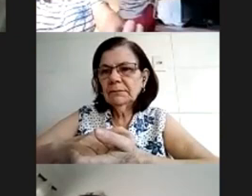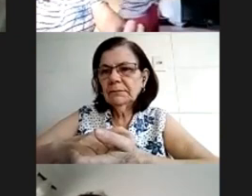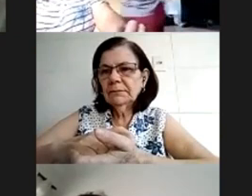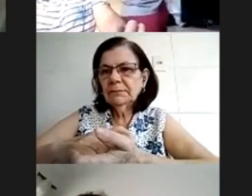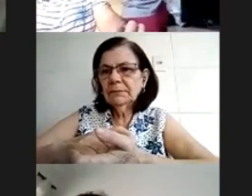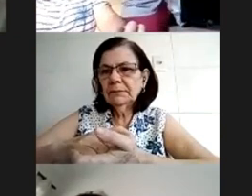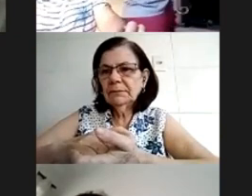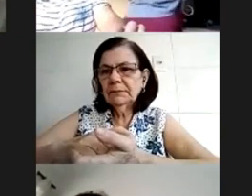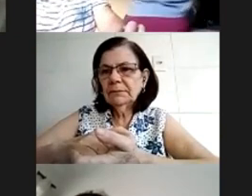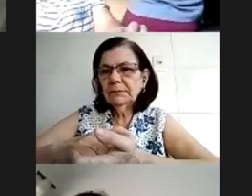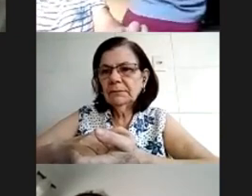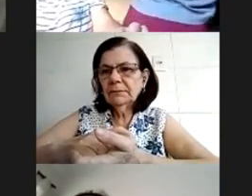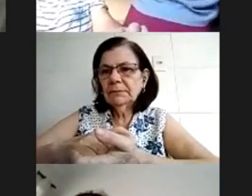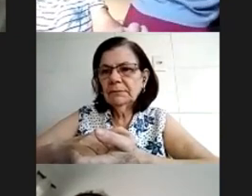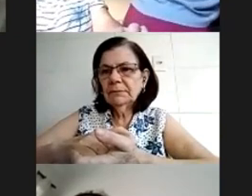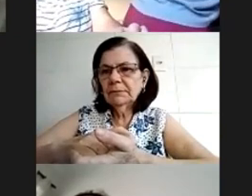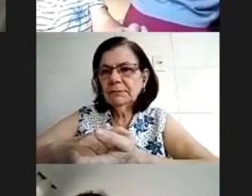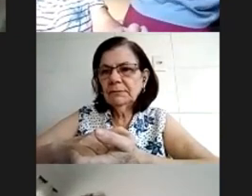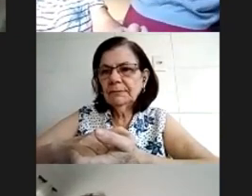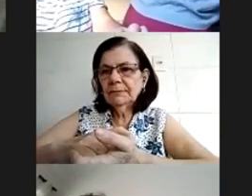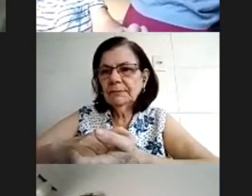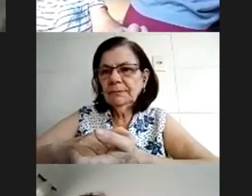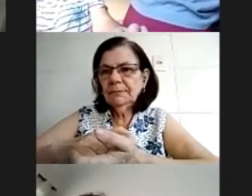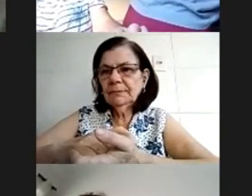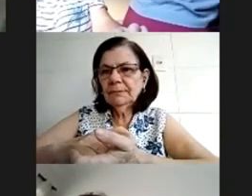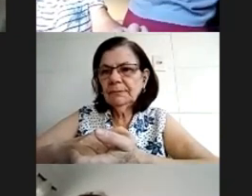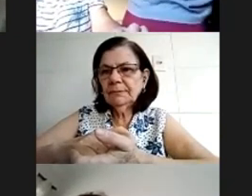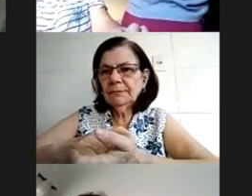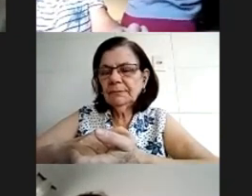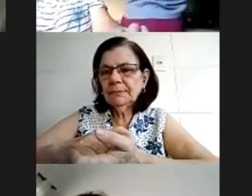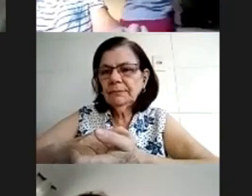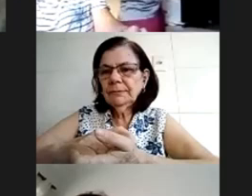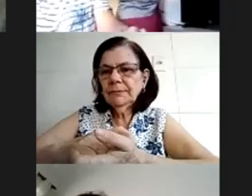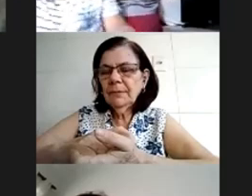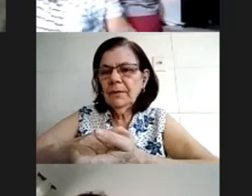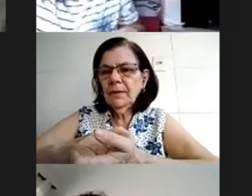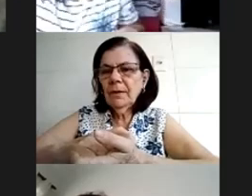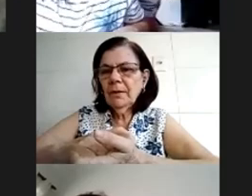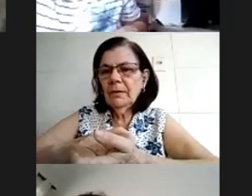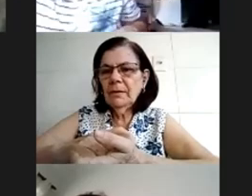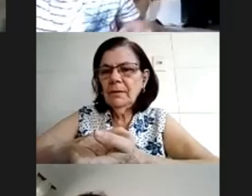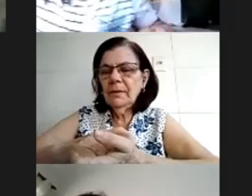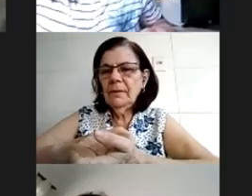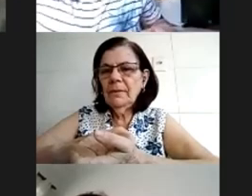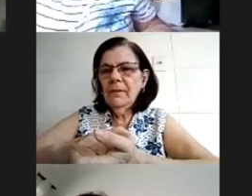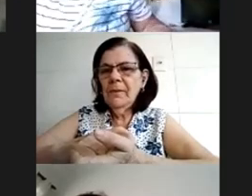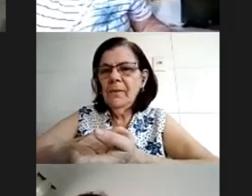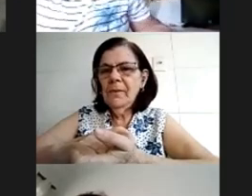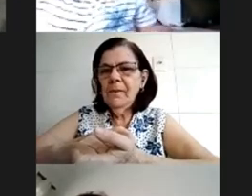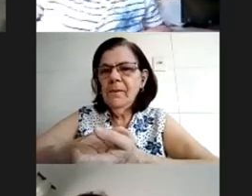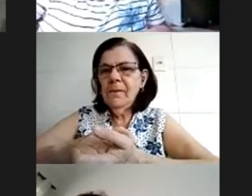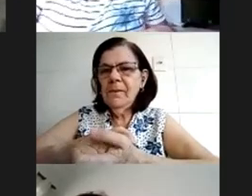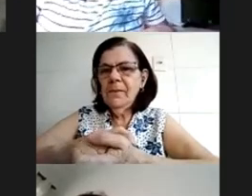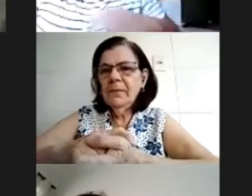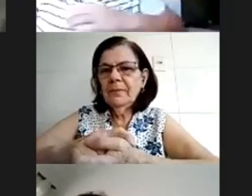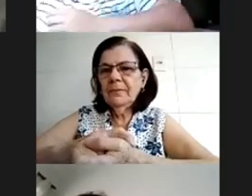Mas, celular ou está no meninas, outro? por enquanto ele procura, eu vou falando com vocês. Então, assim, dá retorno mesmo. Vocês, assim, que não atendem nessa área, ou não